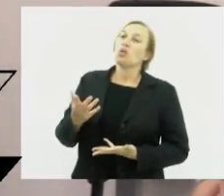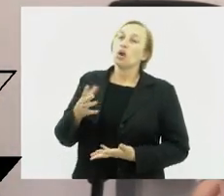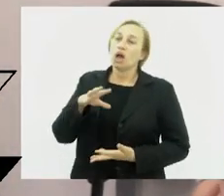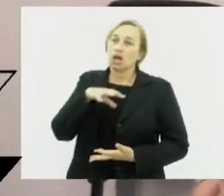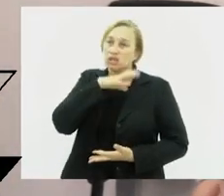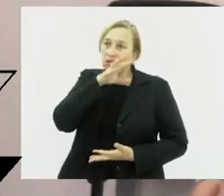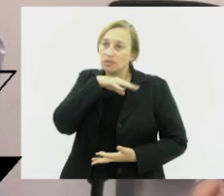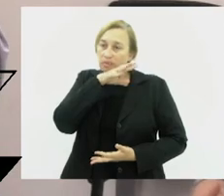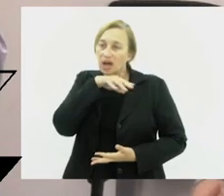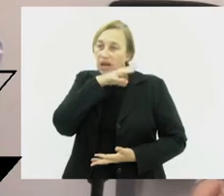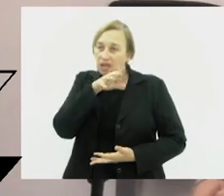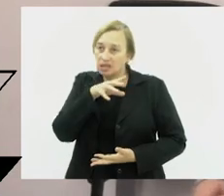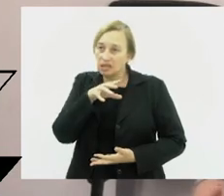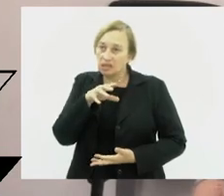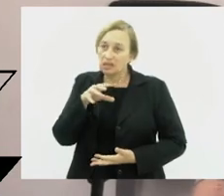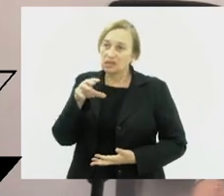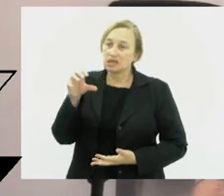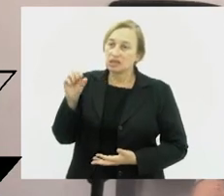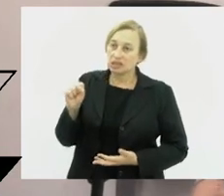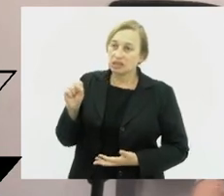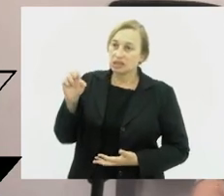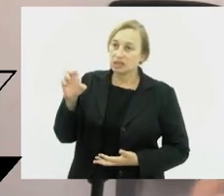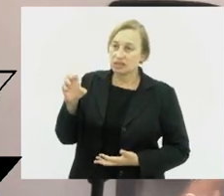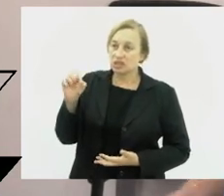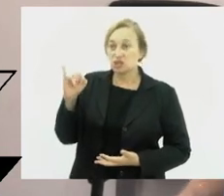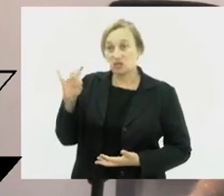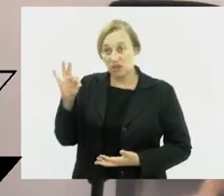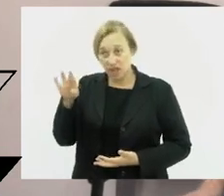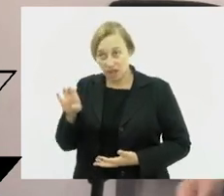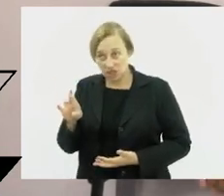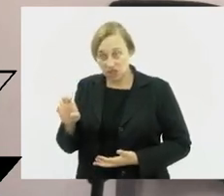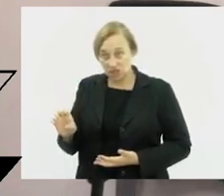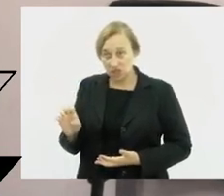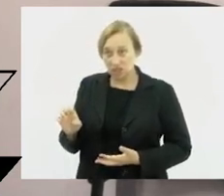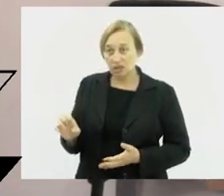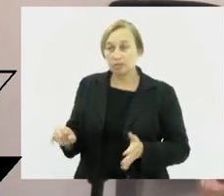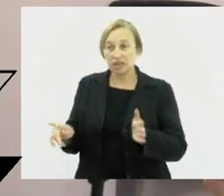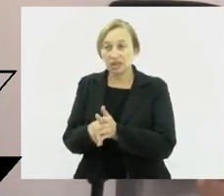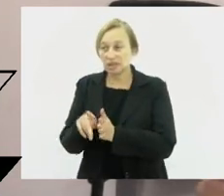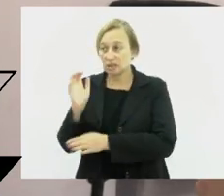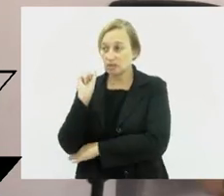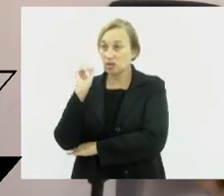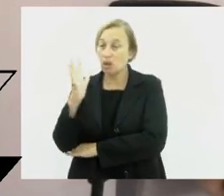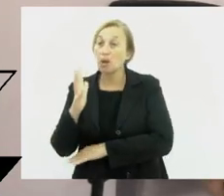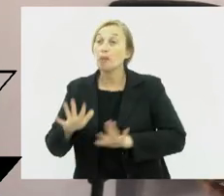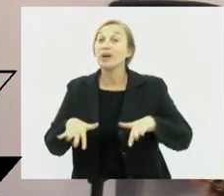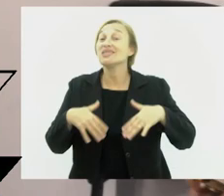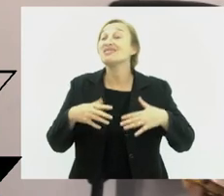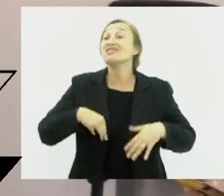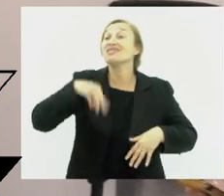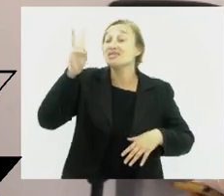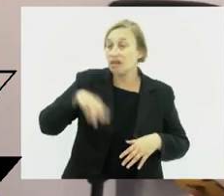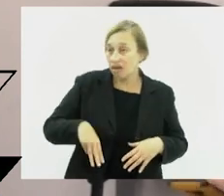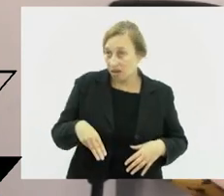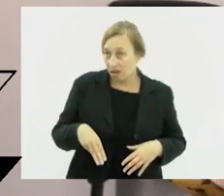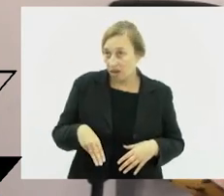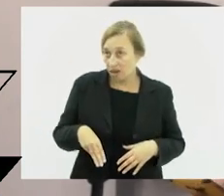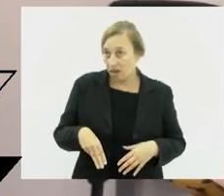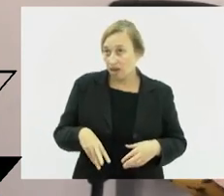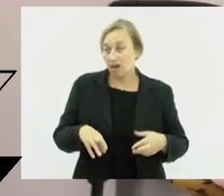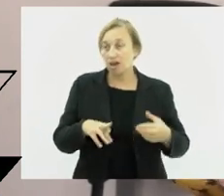a questão ambiental. Mas nós temos uma subsecretaria agora. Então, de quem é a responsabilidade